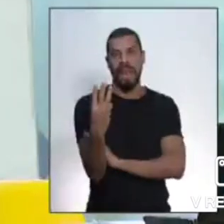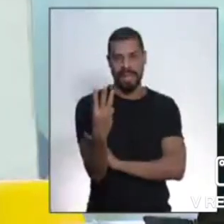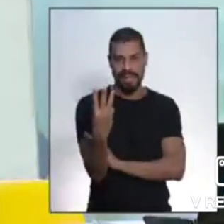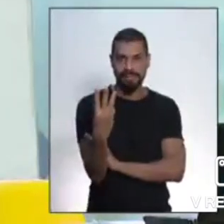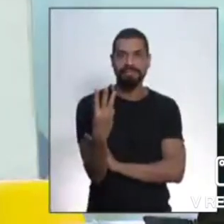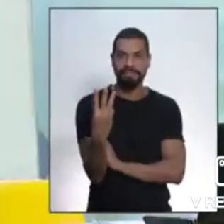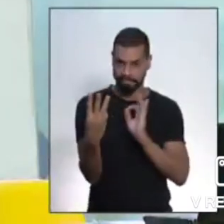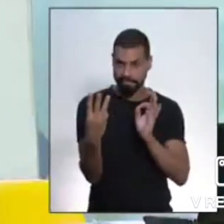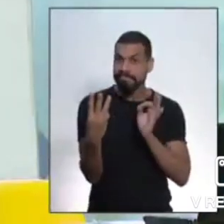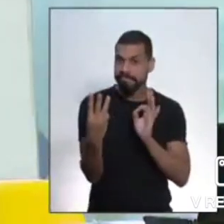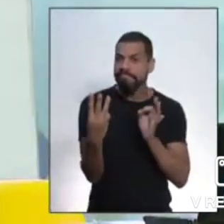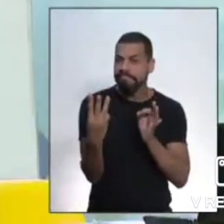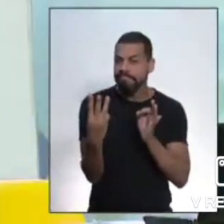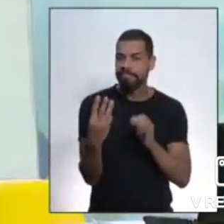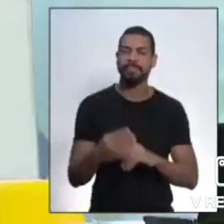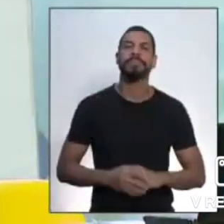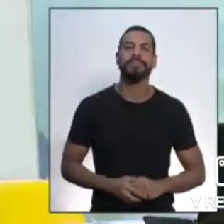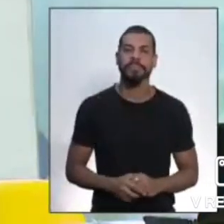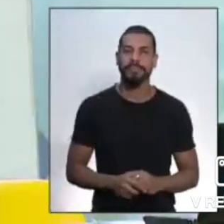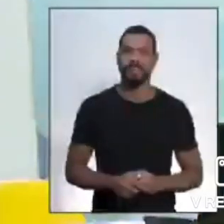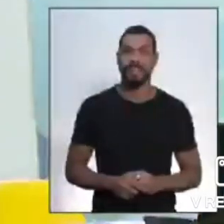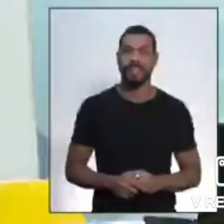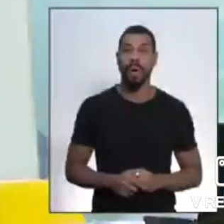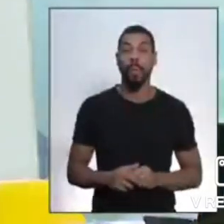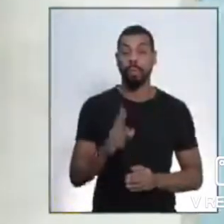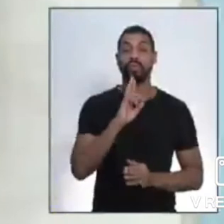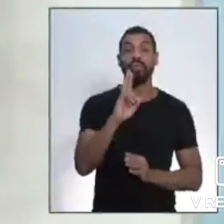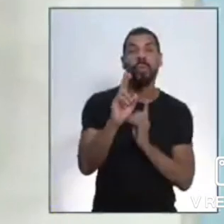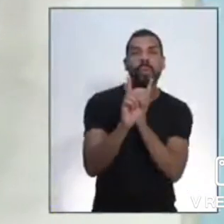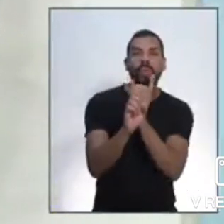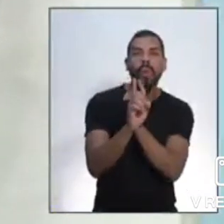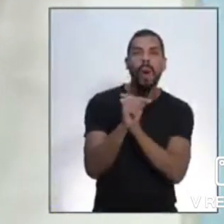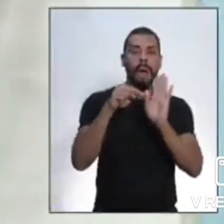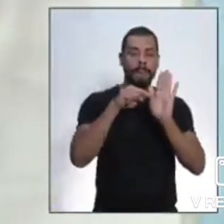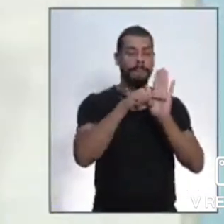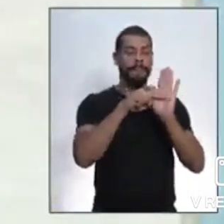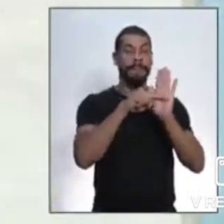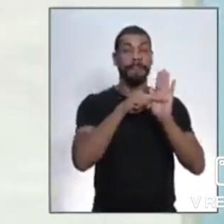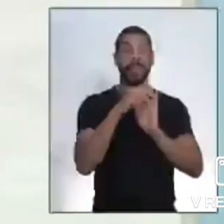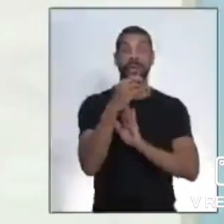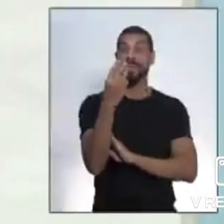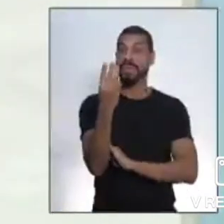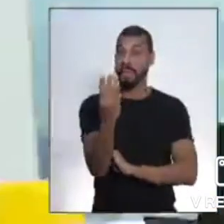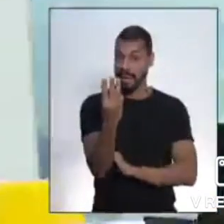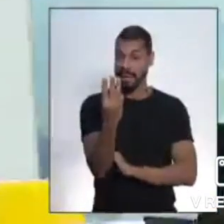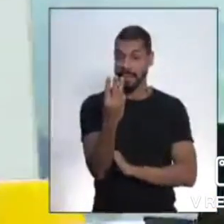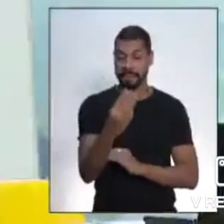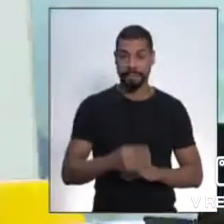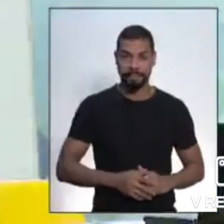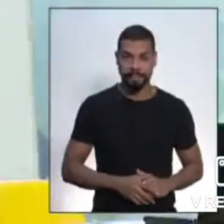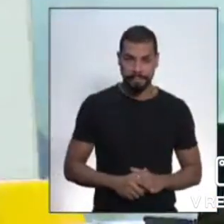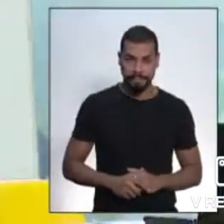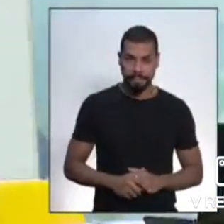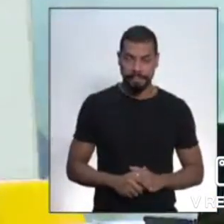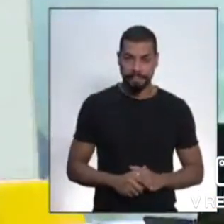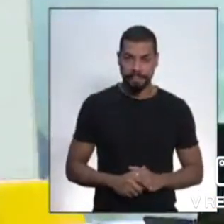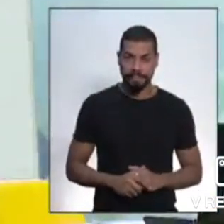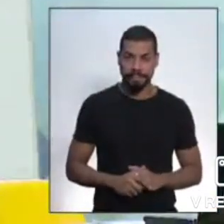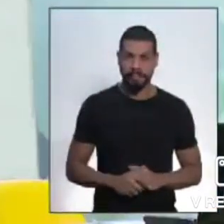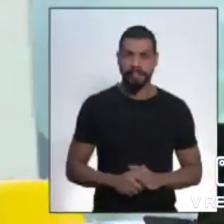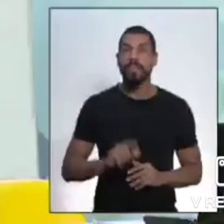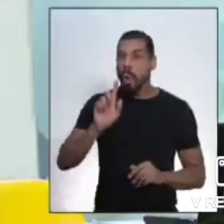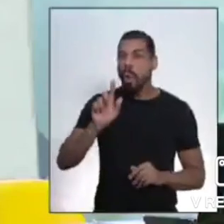Então, meu primeiro exemplo aí, eu vou dever 3. Então, na sequência aqui, ó, menos 3.